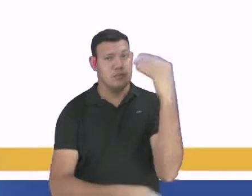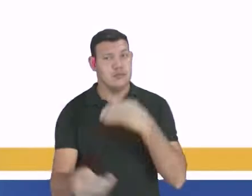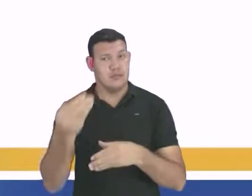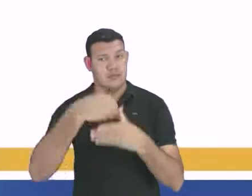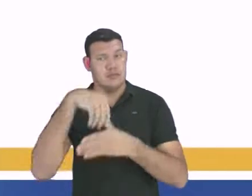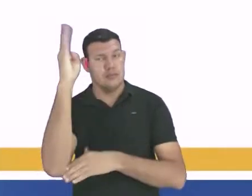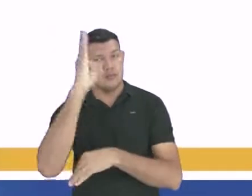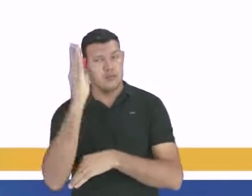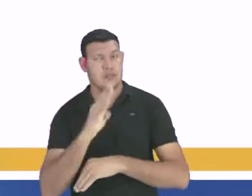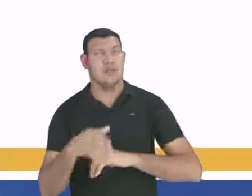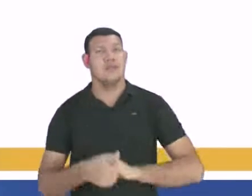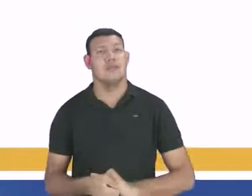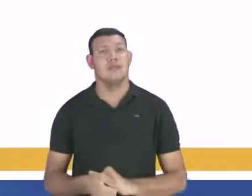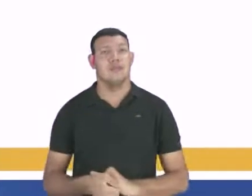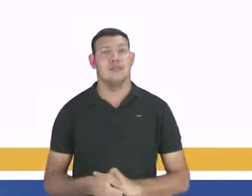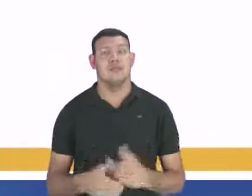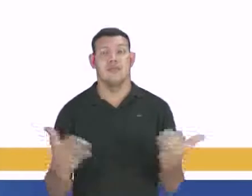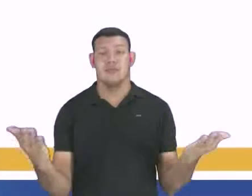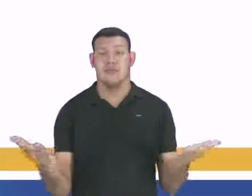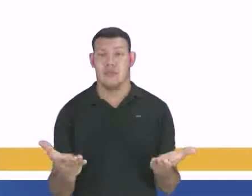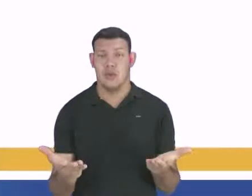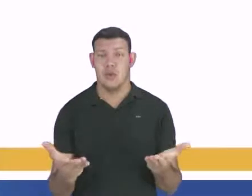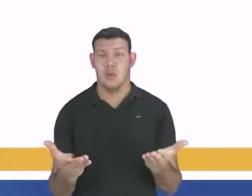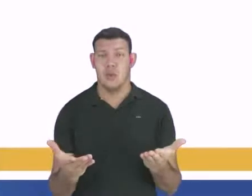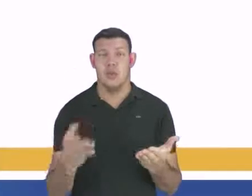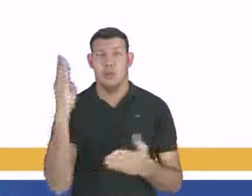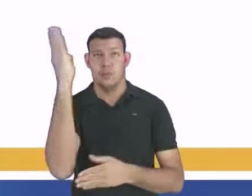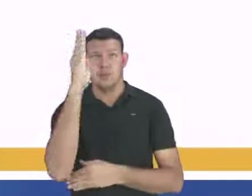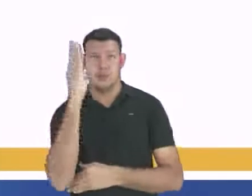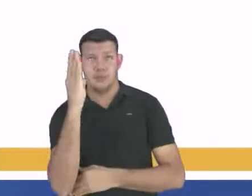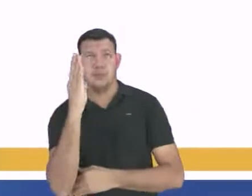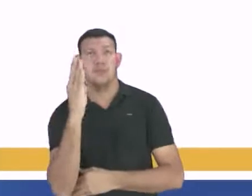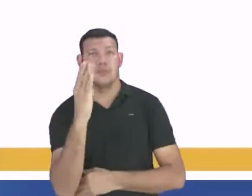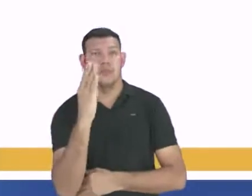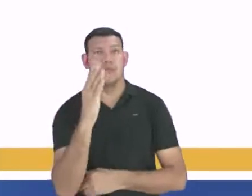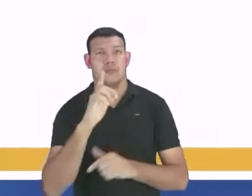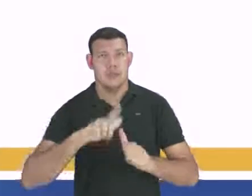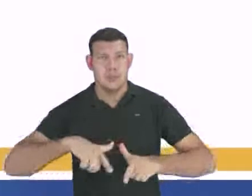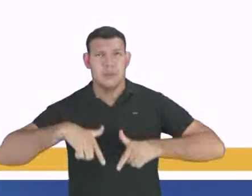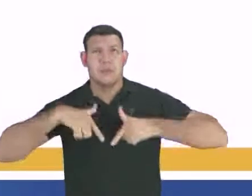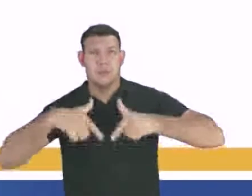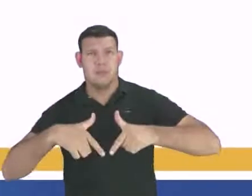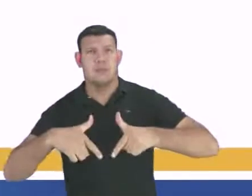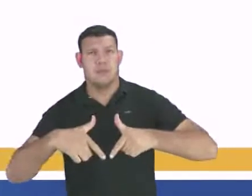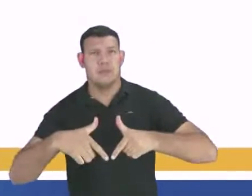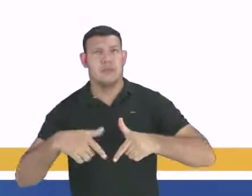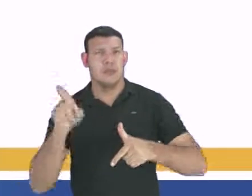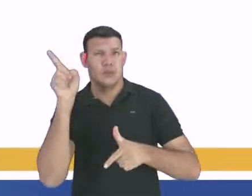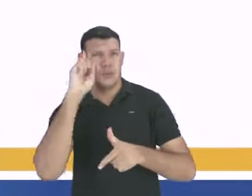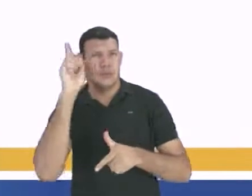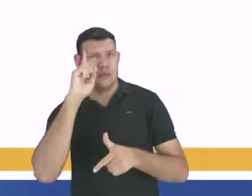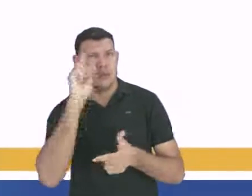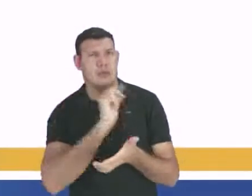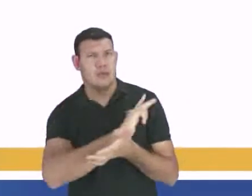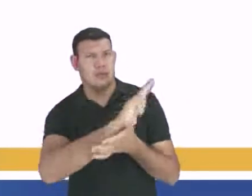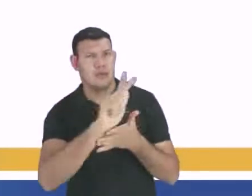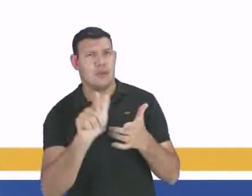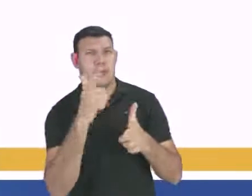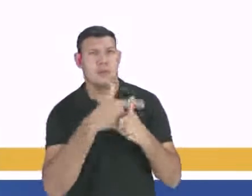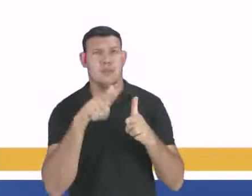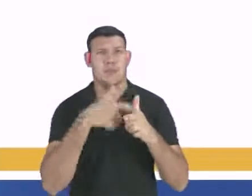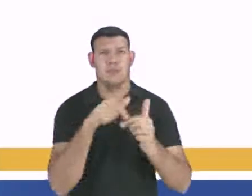comigo. O Brasil enfrenta todos os dias diversos problemas ambientais que ameaçam destruir os ecossistemas nacionais. De acordo com o